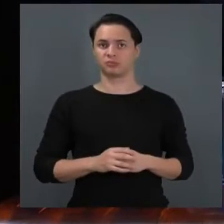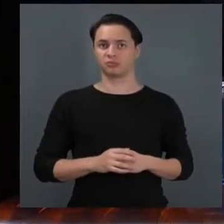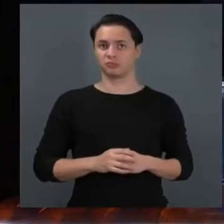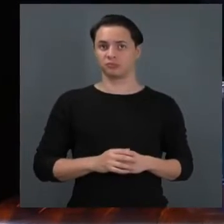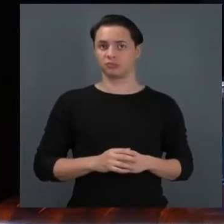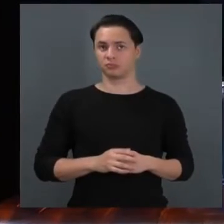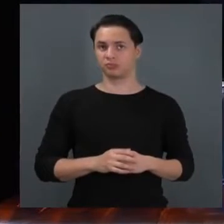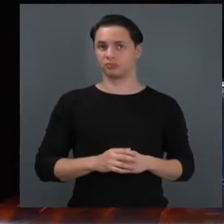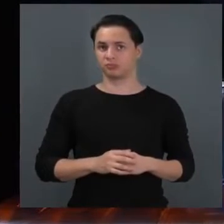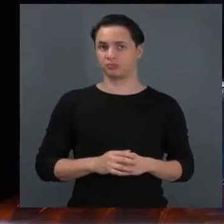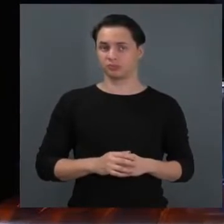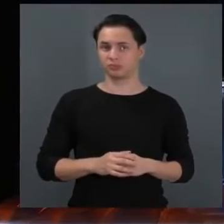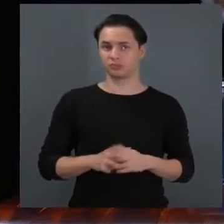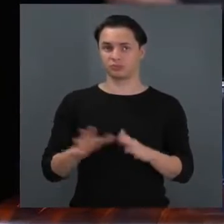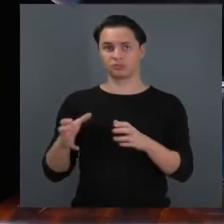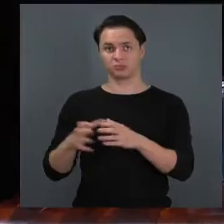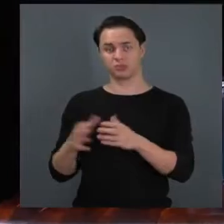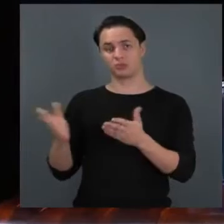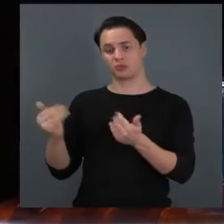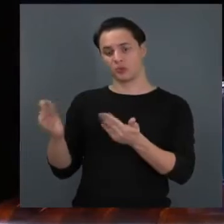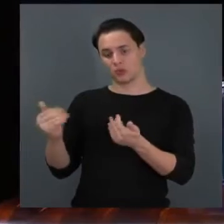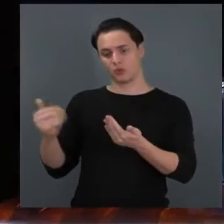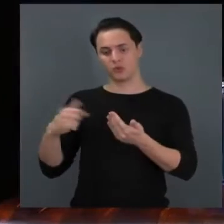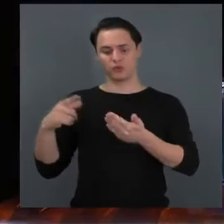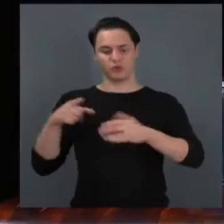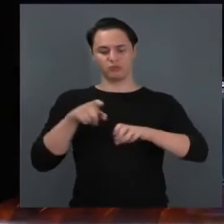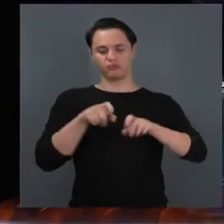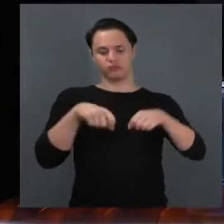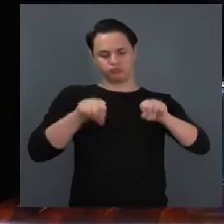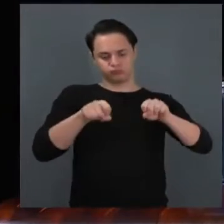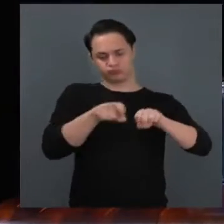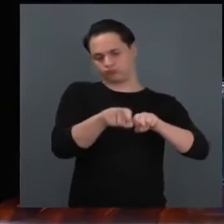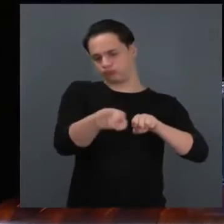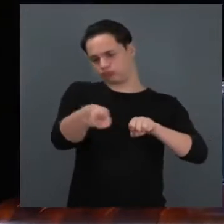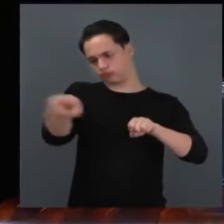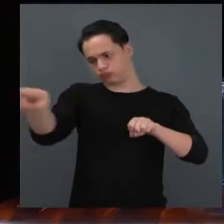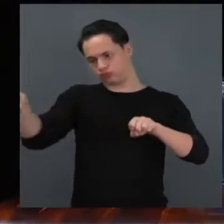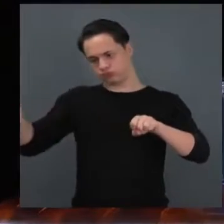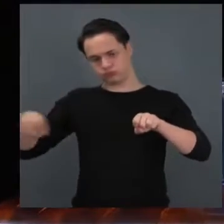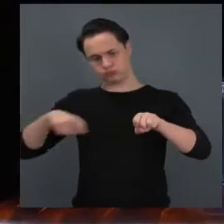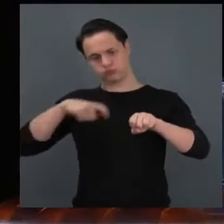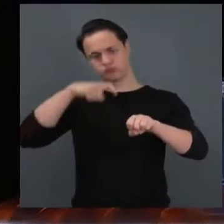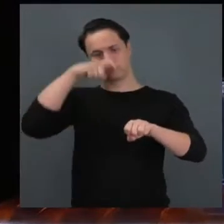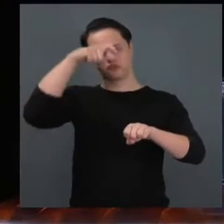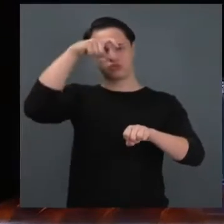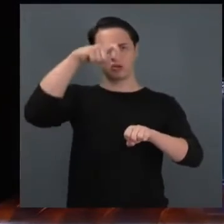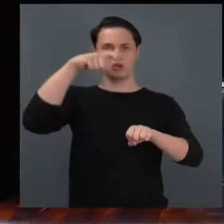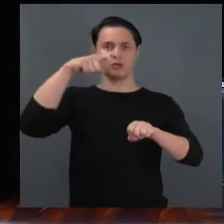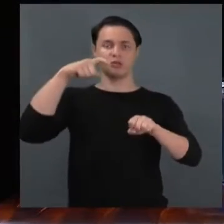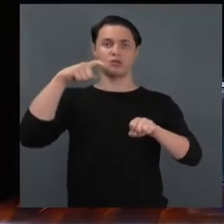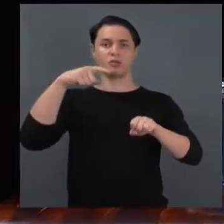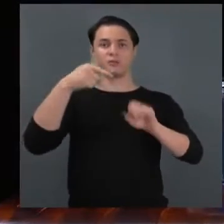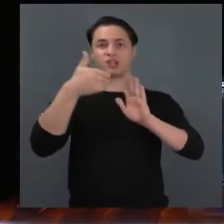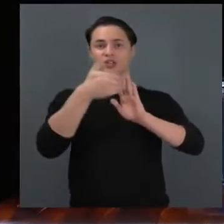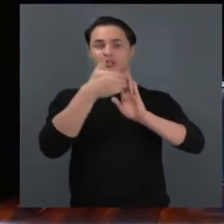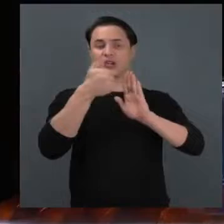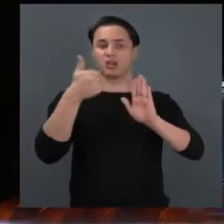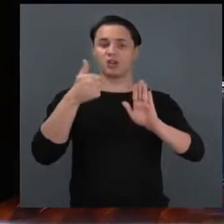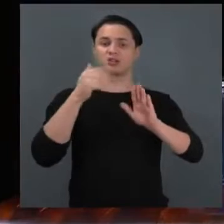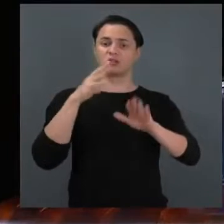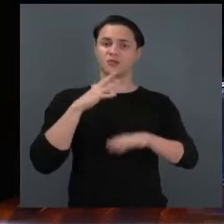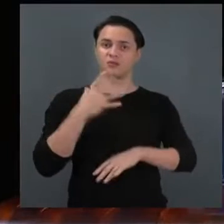Esses meninos, jovens, deram a volta por trás do morro, subiram o morro para ir lá tirar o amigo.